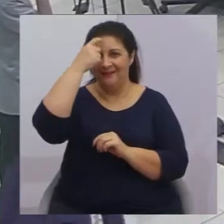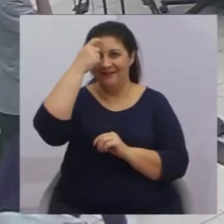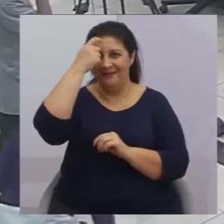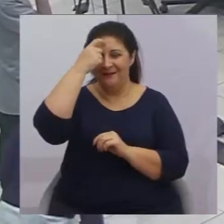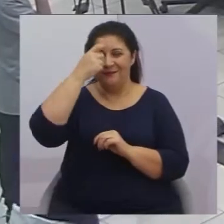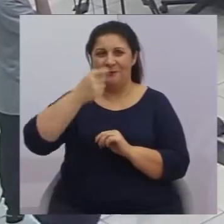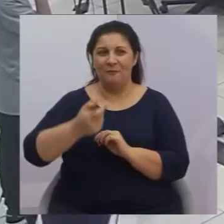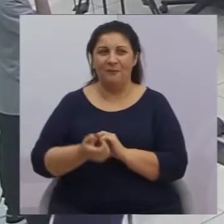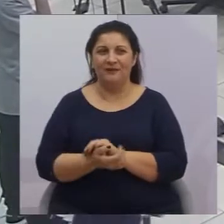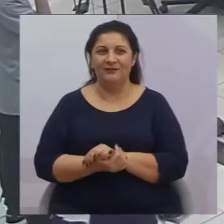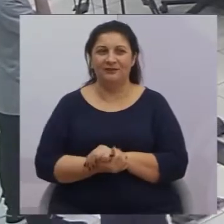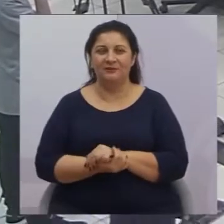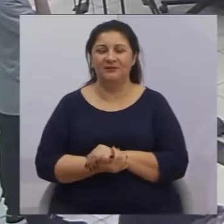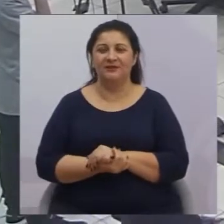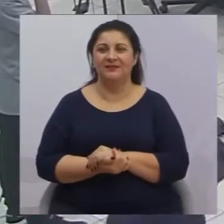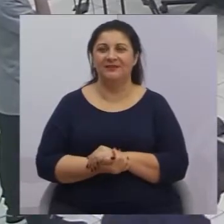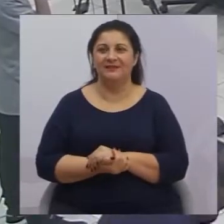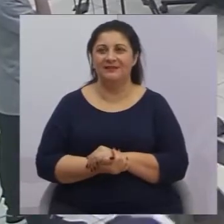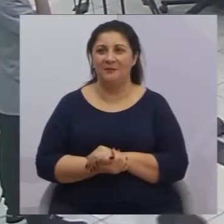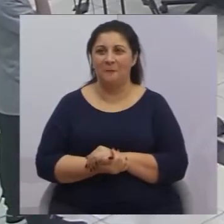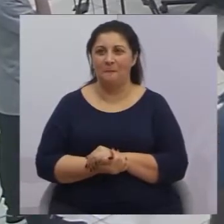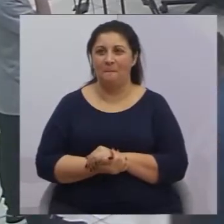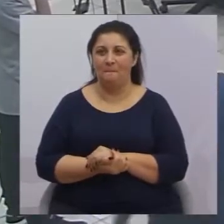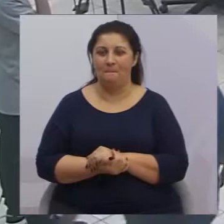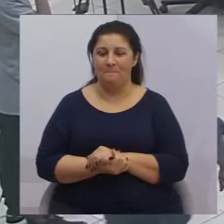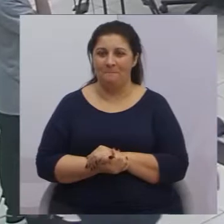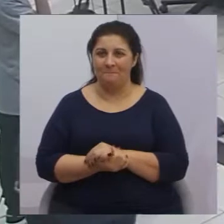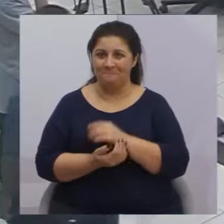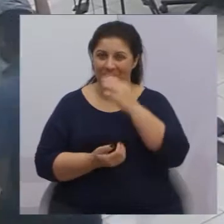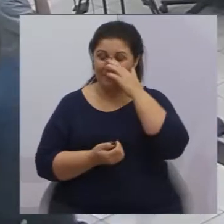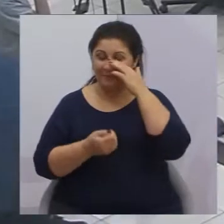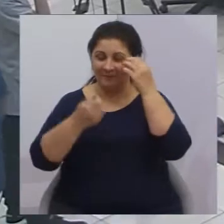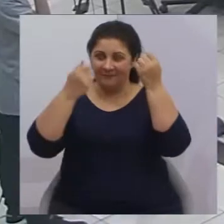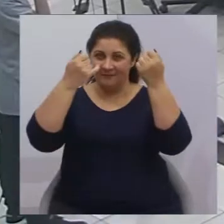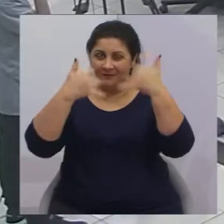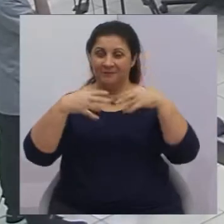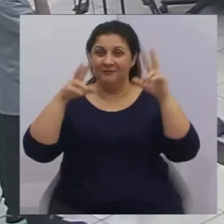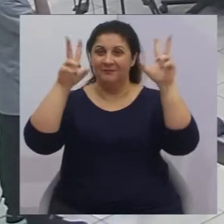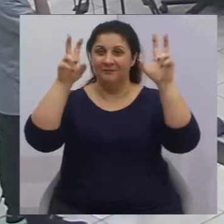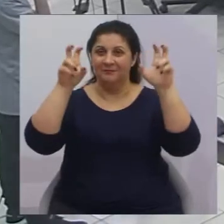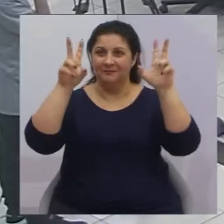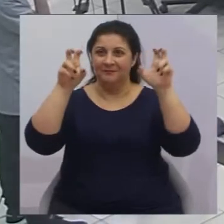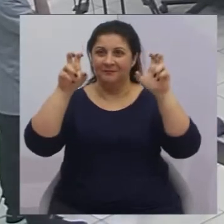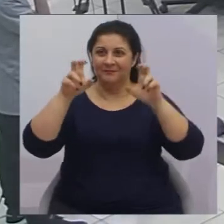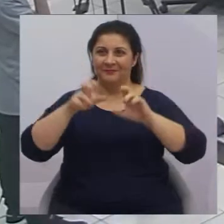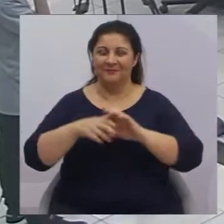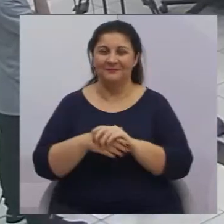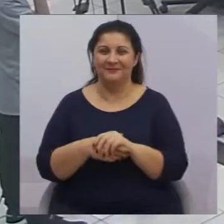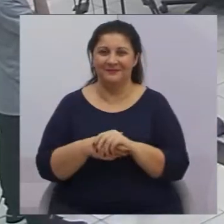o tempo de 30 minutos para a sua explanação. Fique à vontade, doutora.